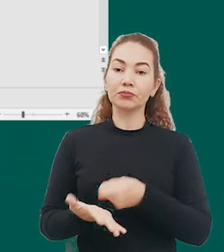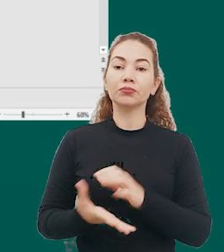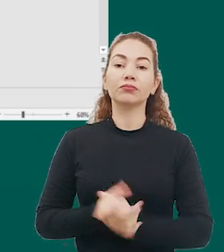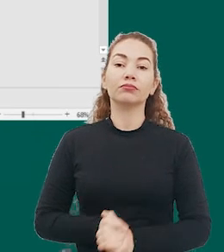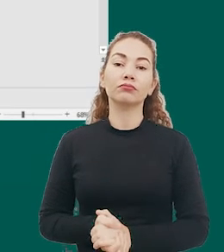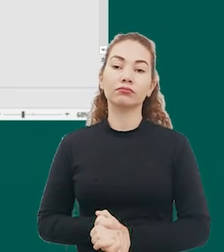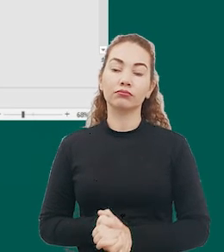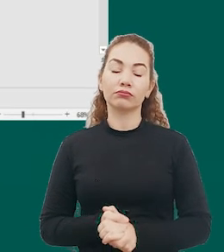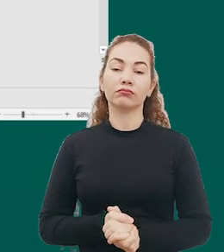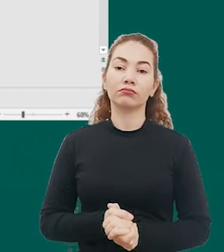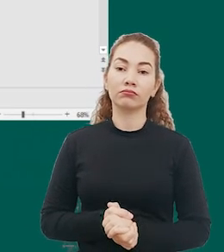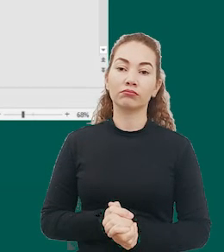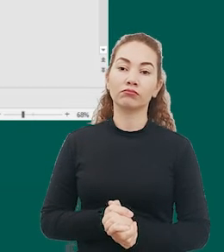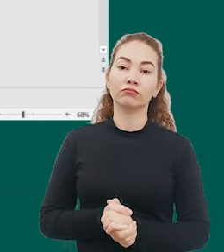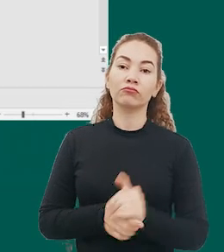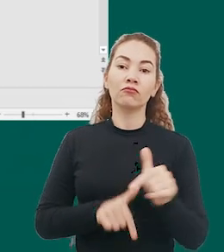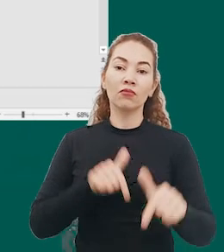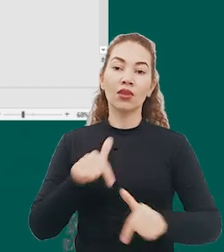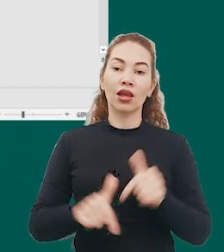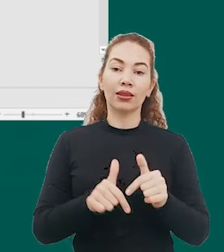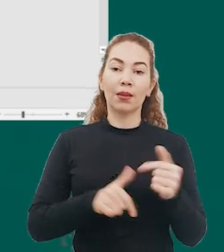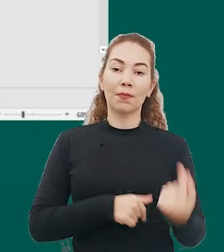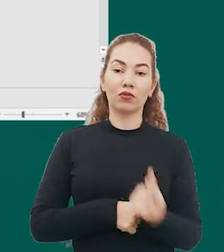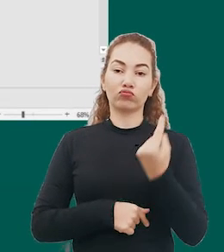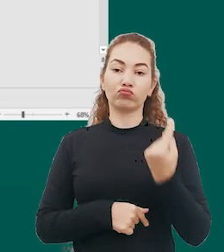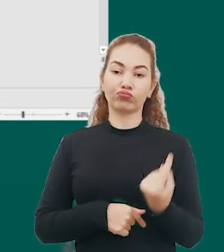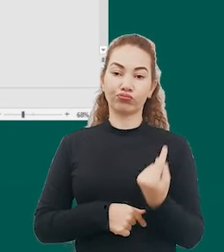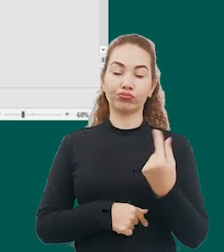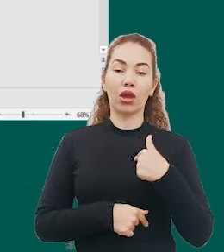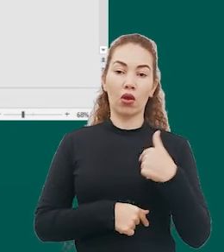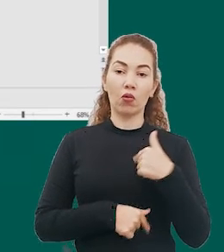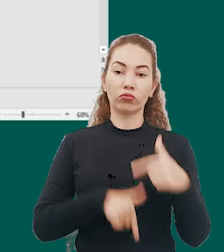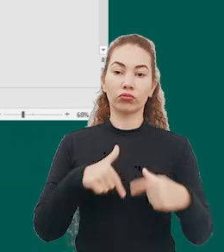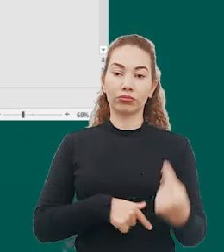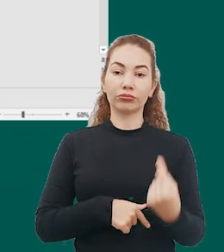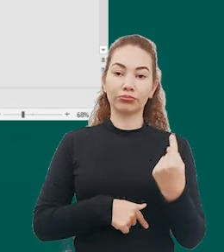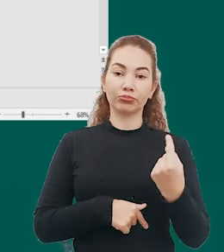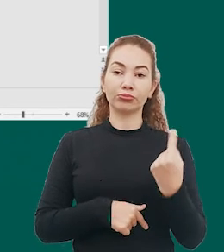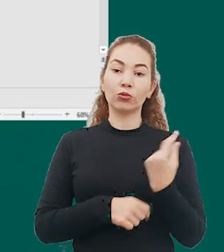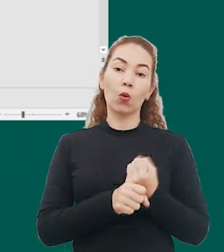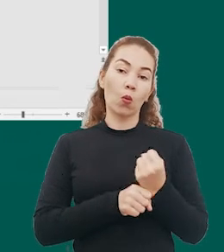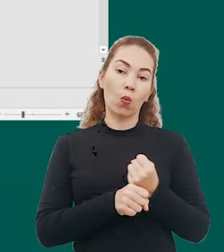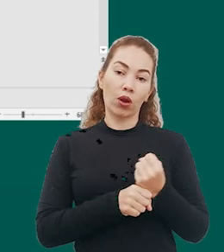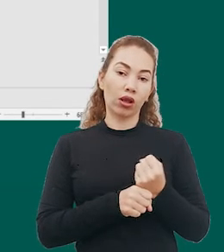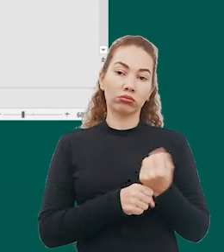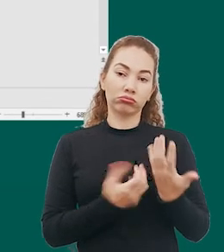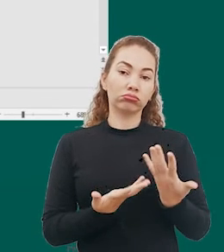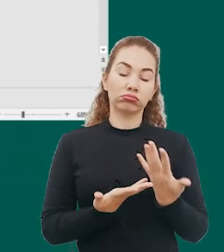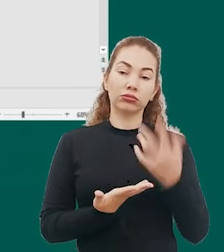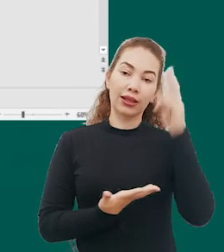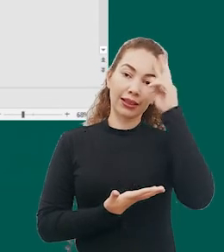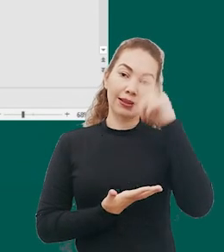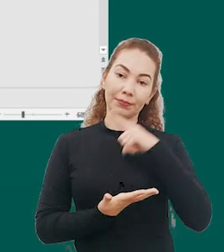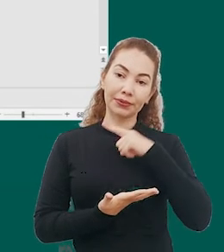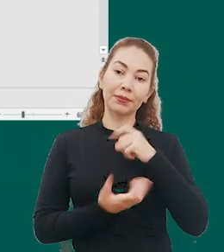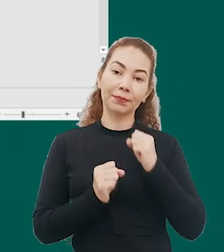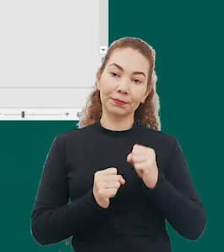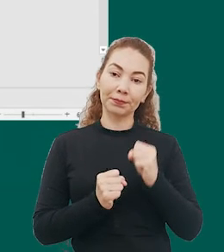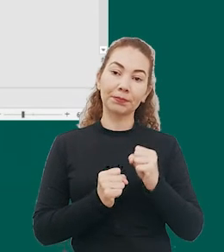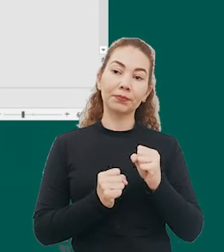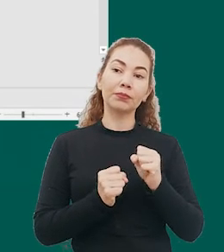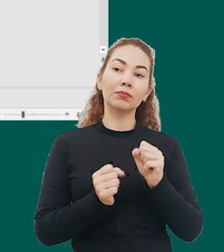somatório. Serviços de autônomos. Eu trabalhei como autônomo durante o ano. Lembre-se que eu estou sujeito